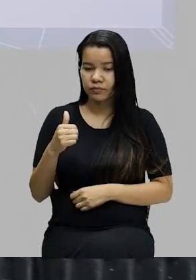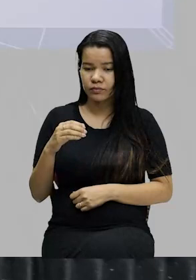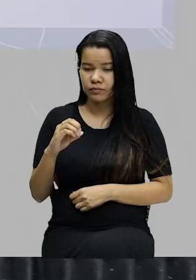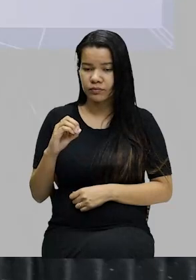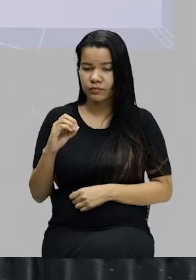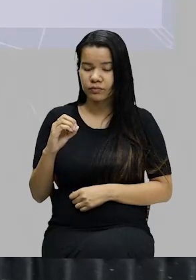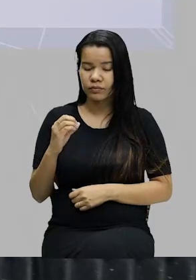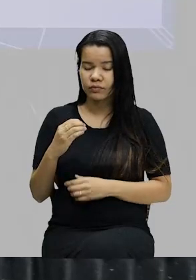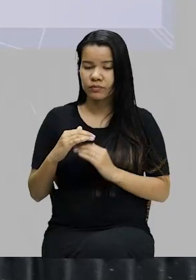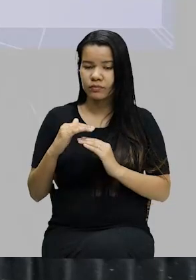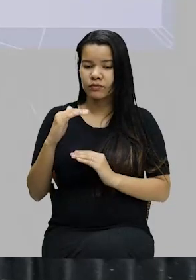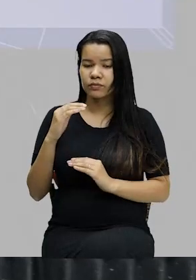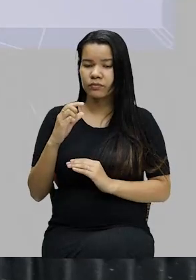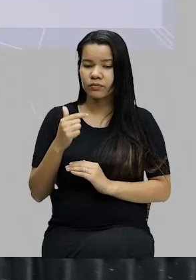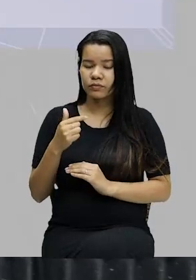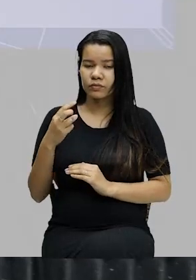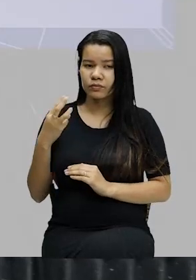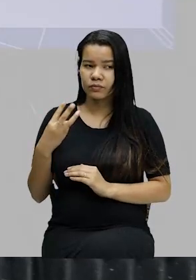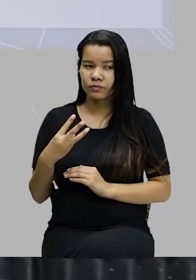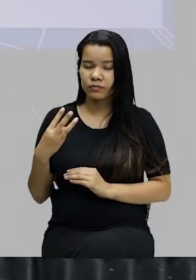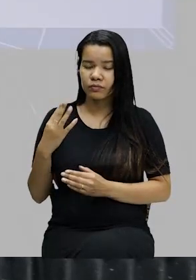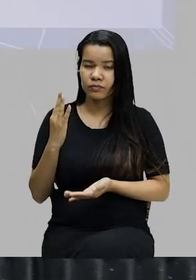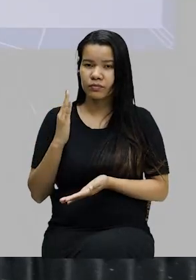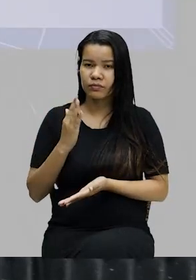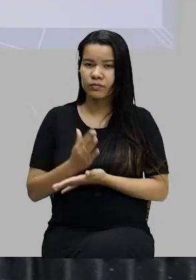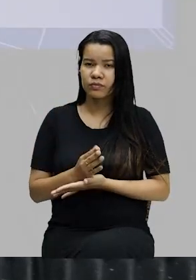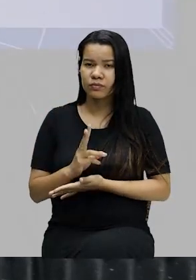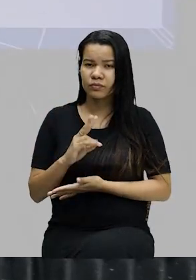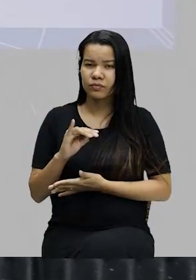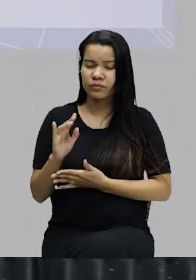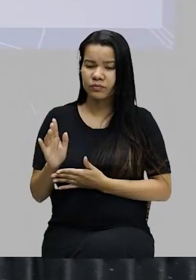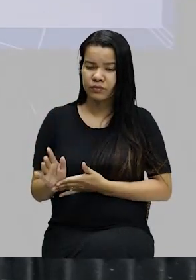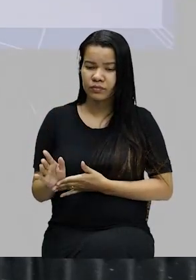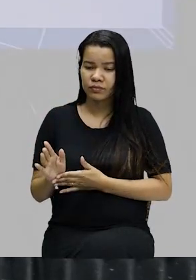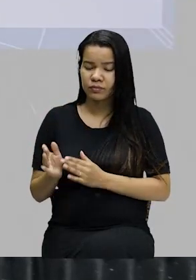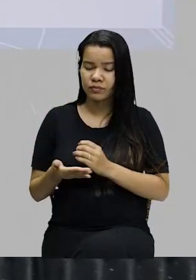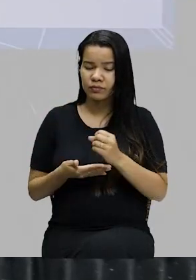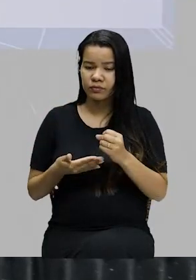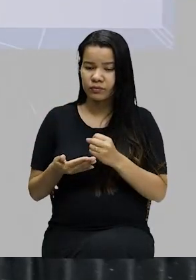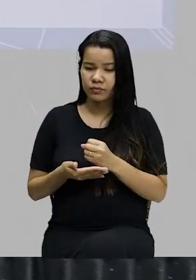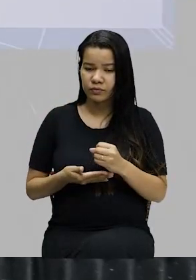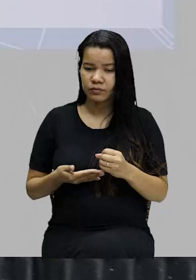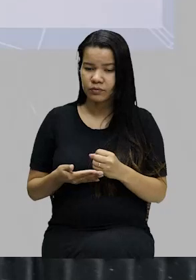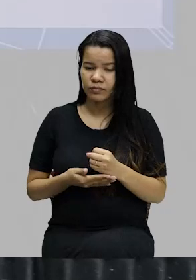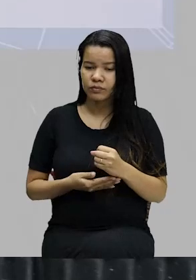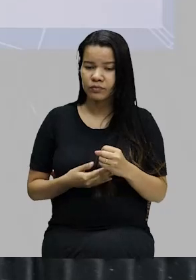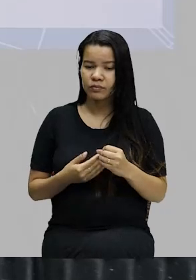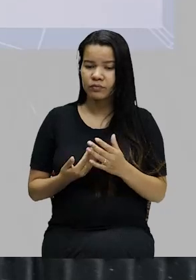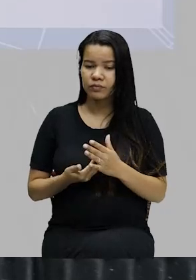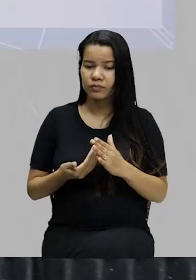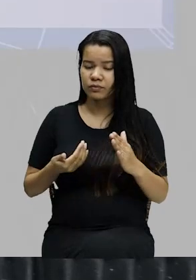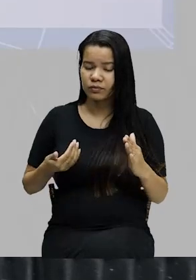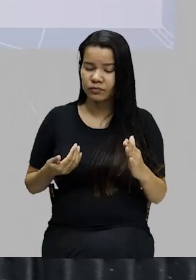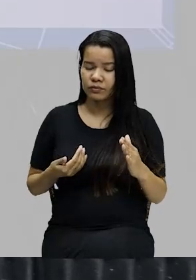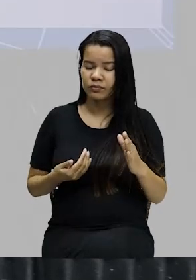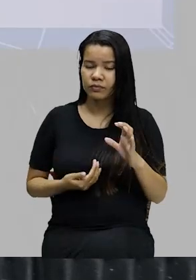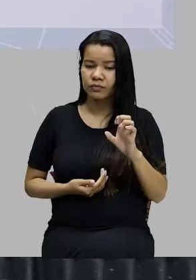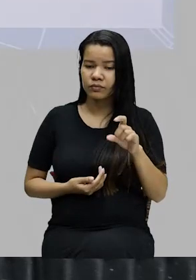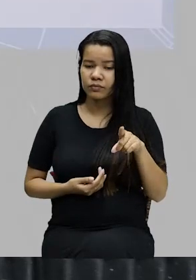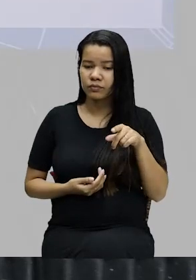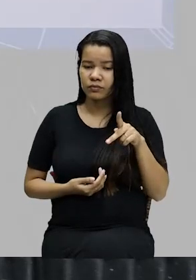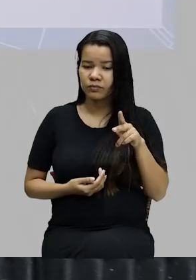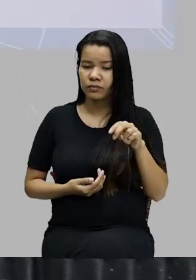por 10 ao quadrado, eu vou conservar a base e vou subtrair os expoentes. 23 menos 2,